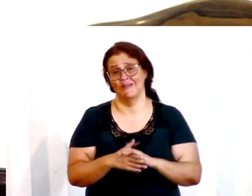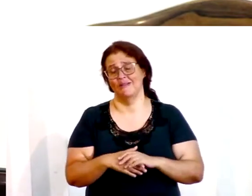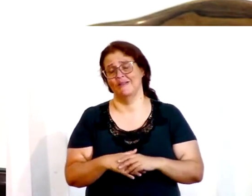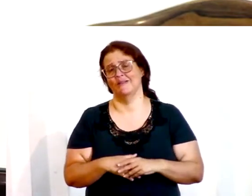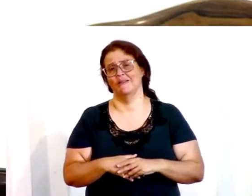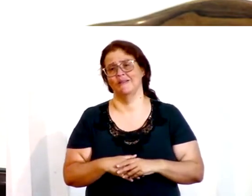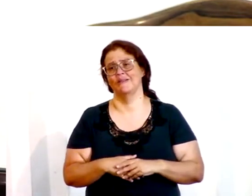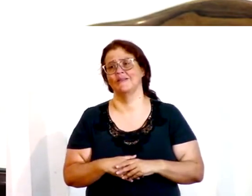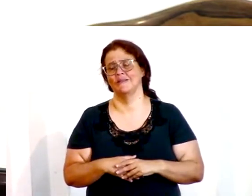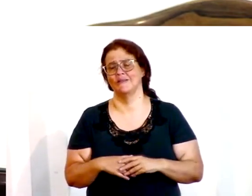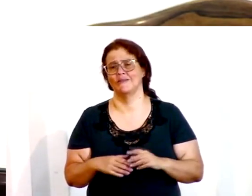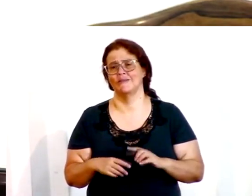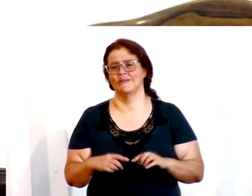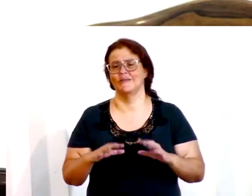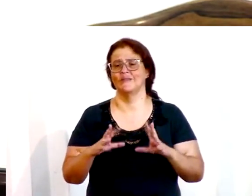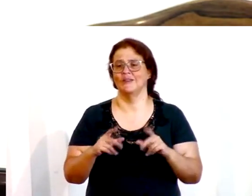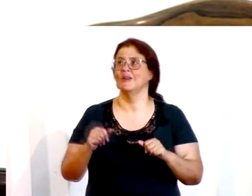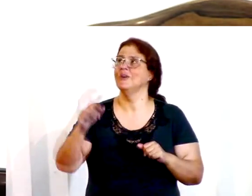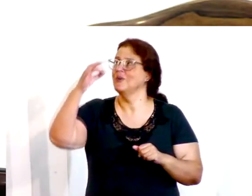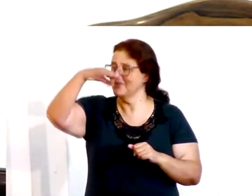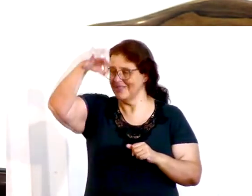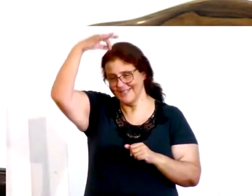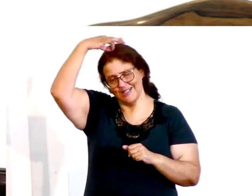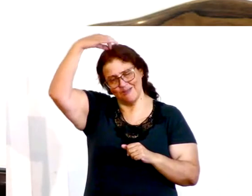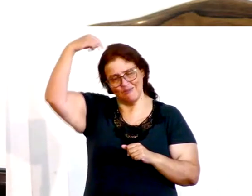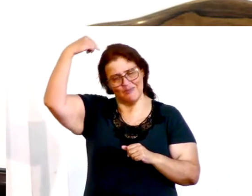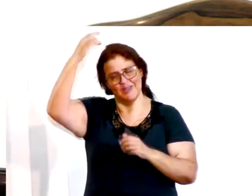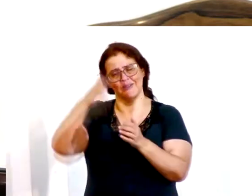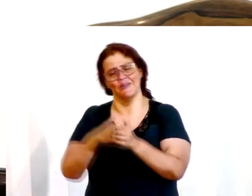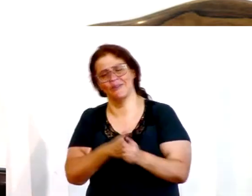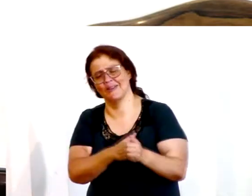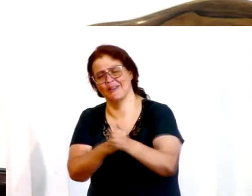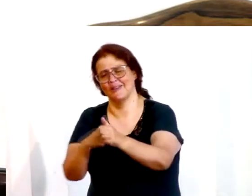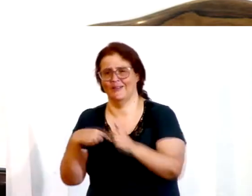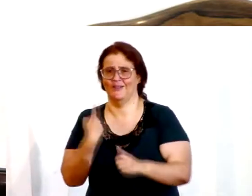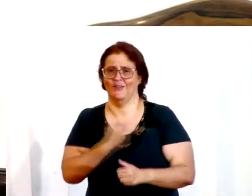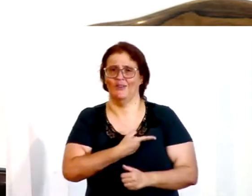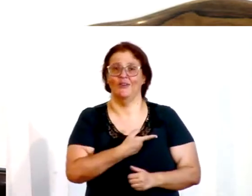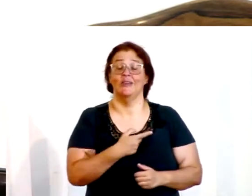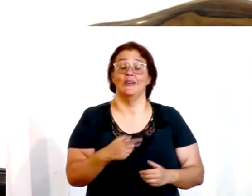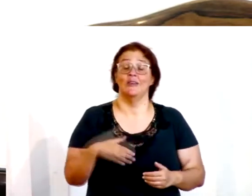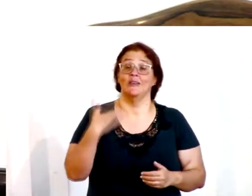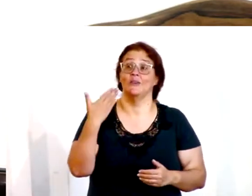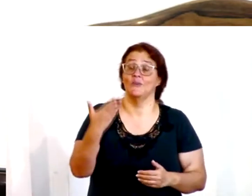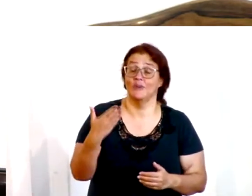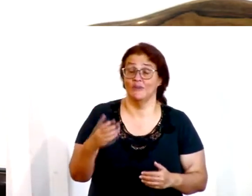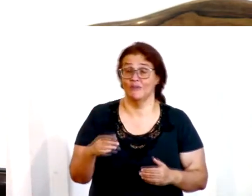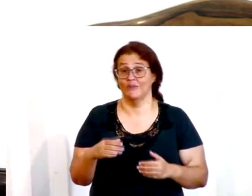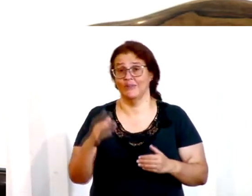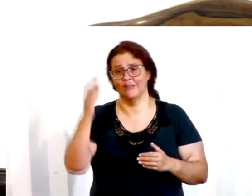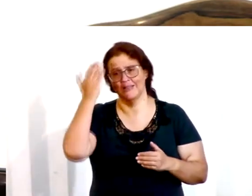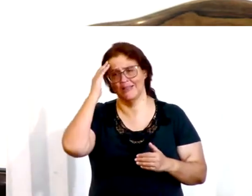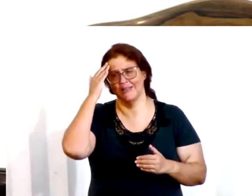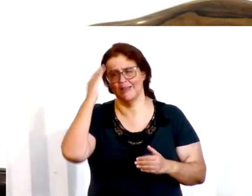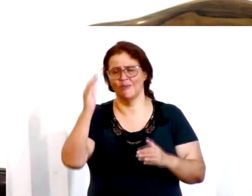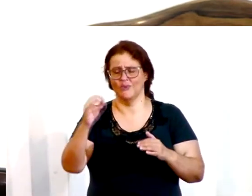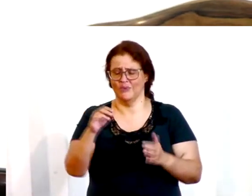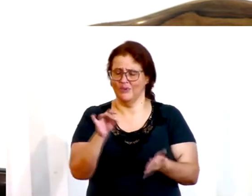verdade para que o Espírito nos guie através dela. E quando conseguimos esse patamar de realidade, nós somos